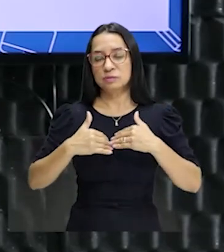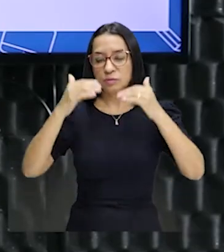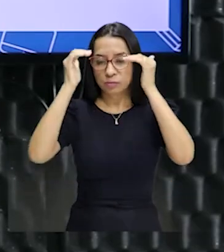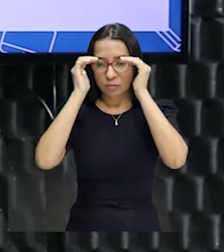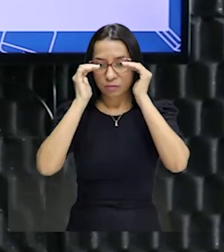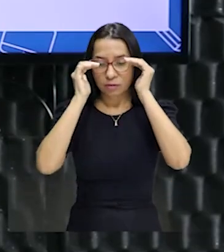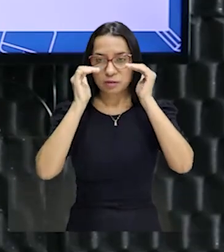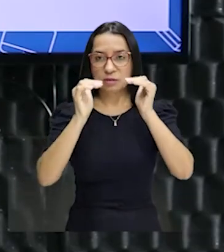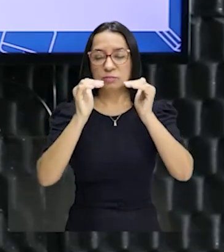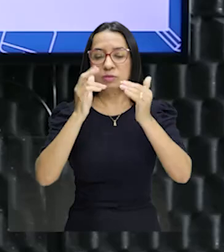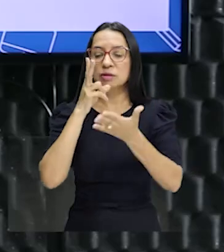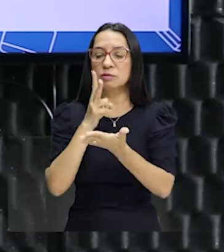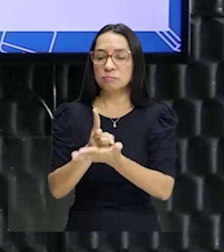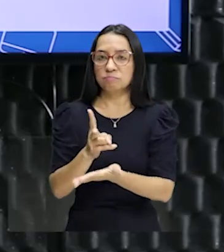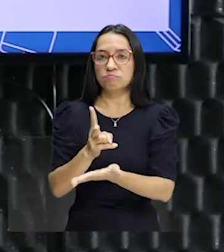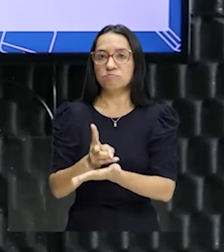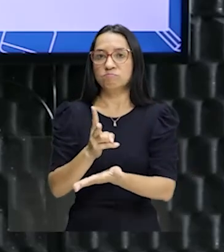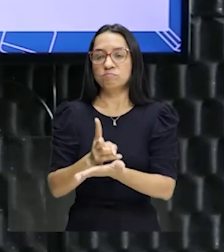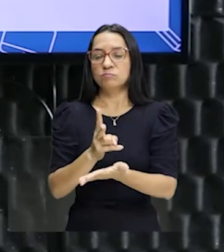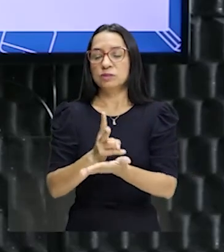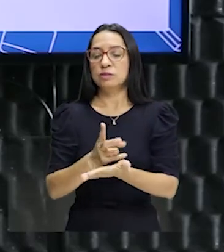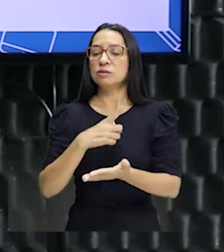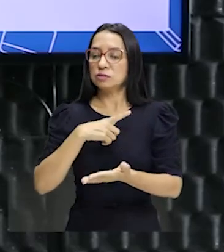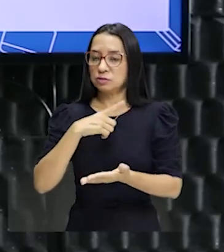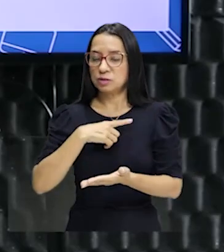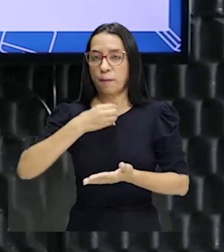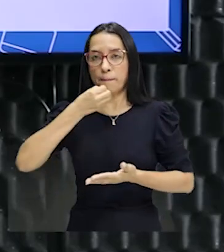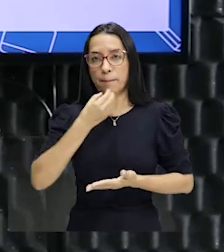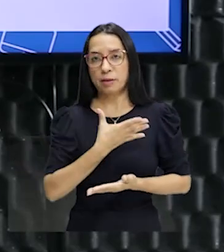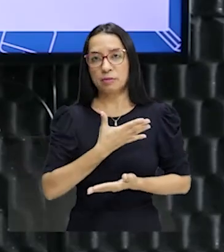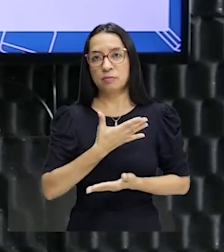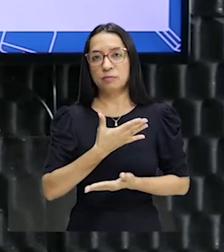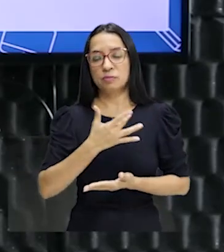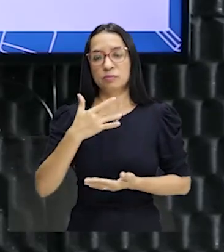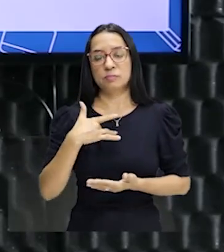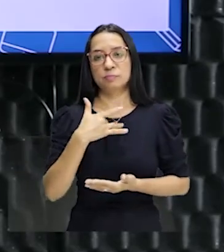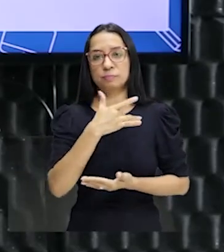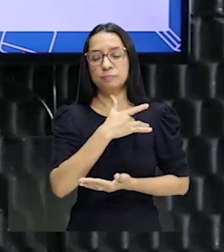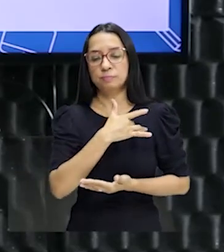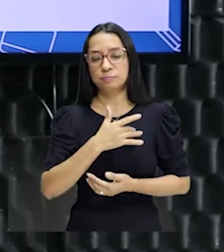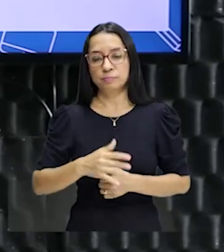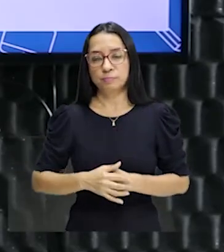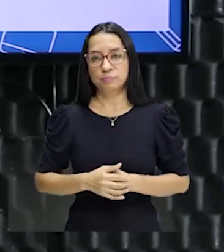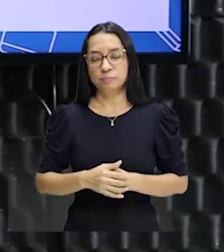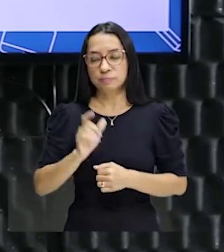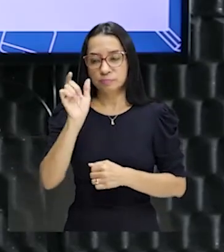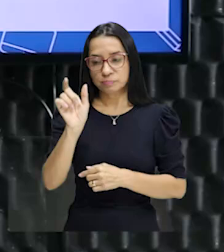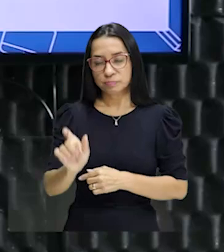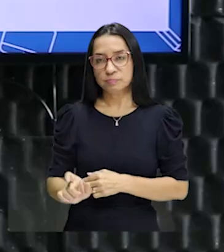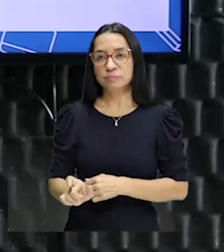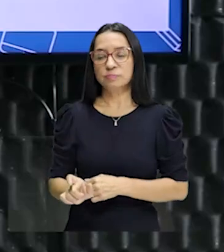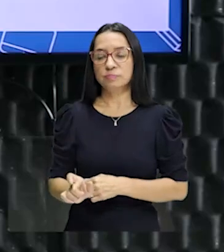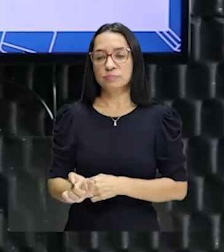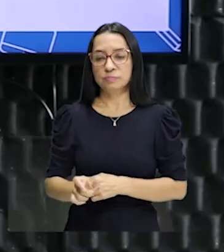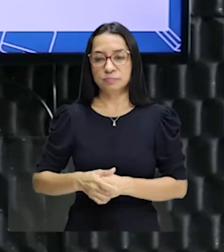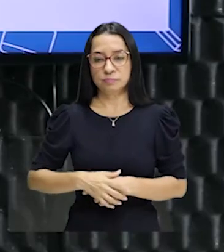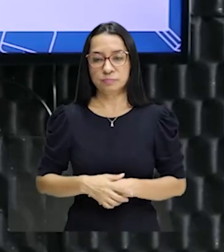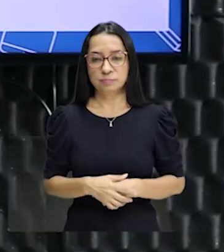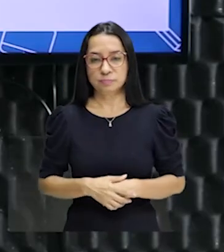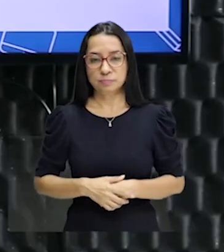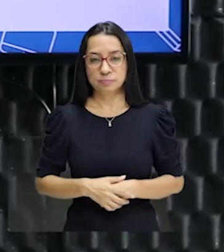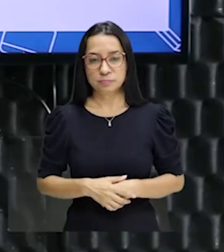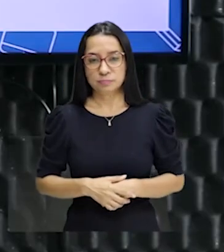respeitada a continuidade, trará uma série de benefícios para a saúde do indivíduo, para a saúde de vocês.